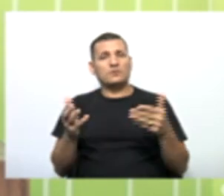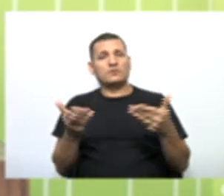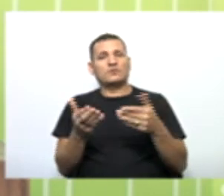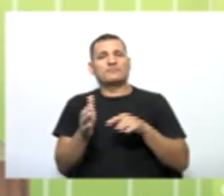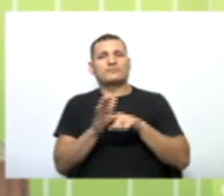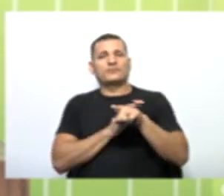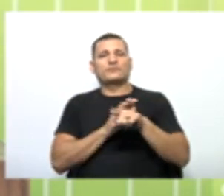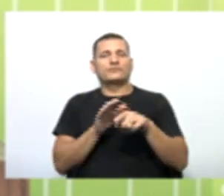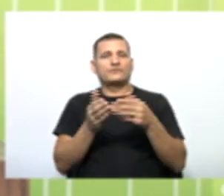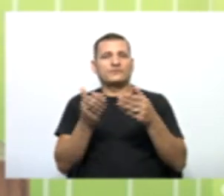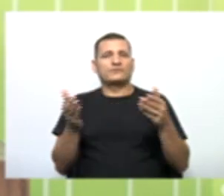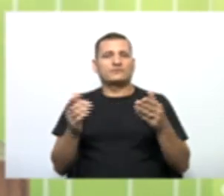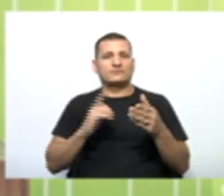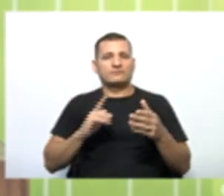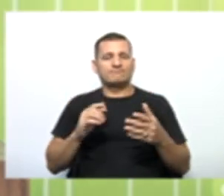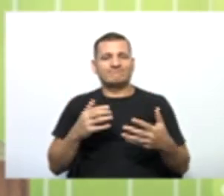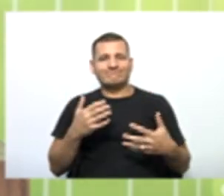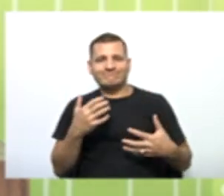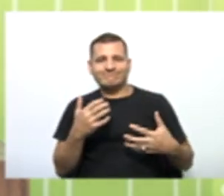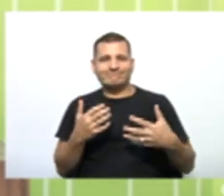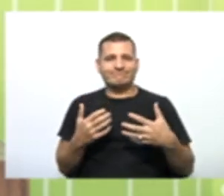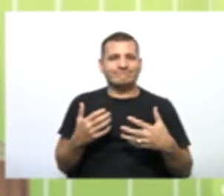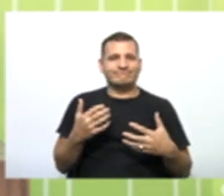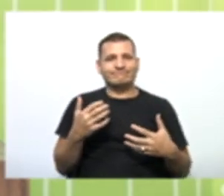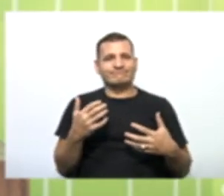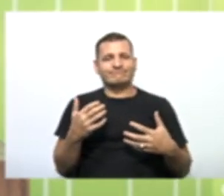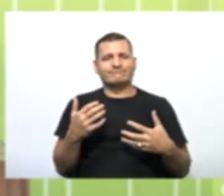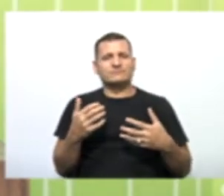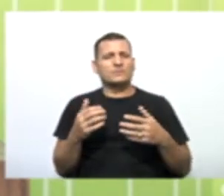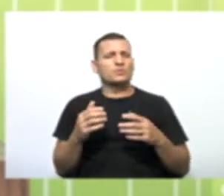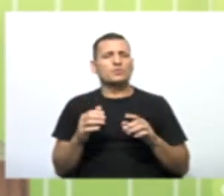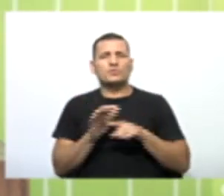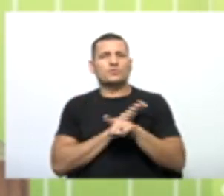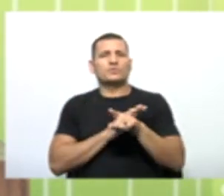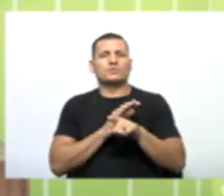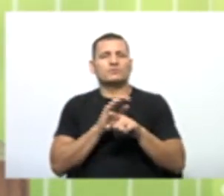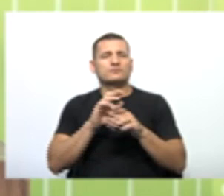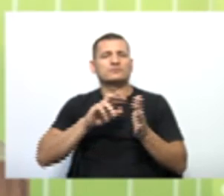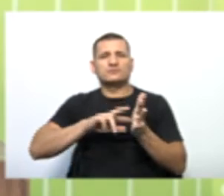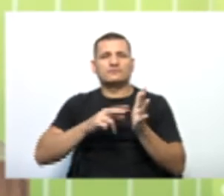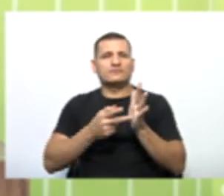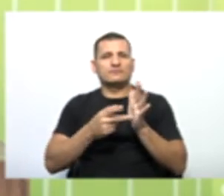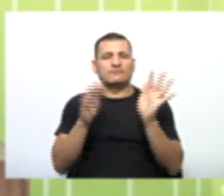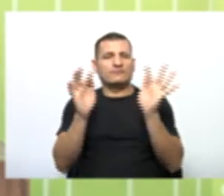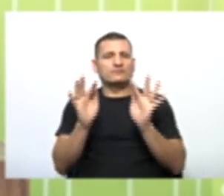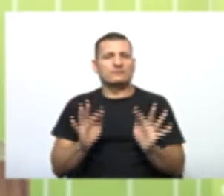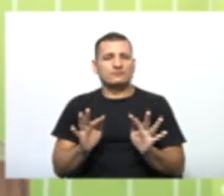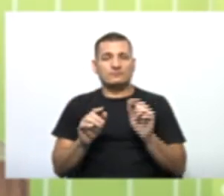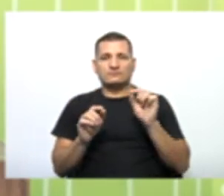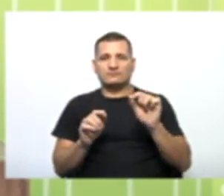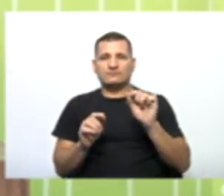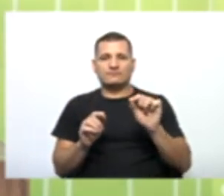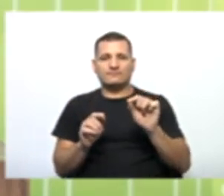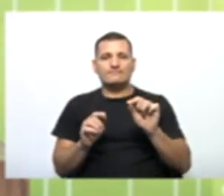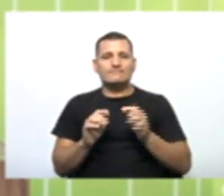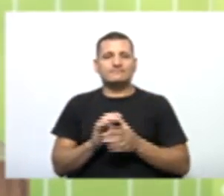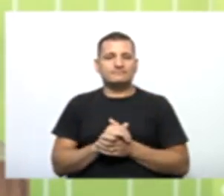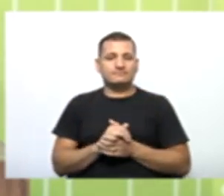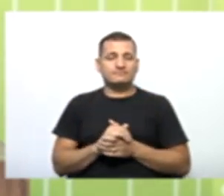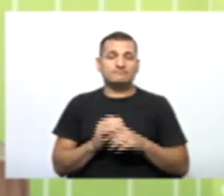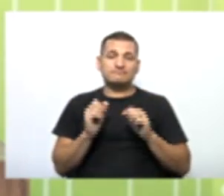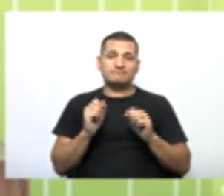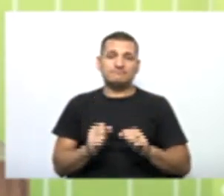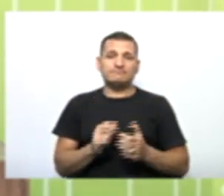realmente nos deixa inquieto. O que é a felicidade? O que seria a felicidade? A gente pode ter